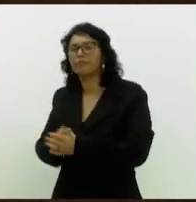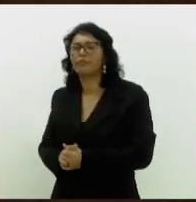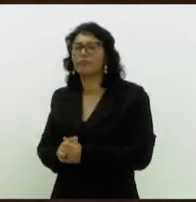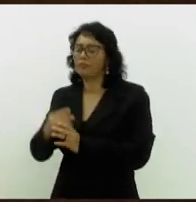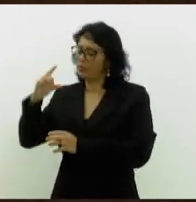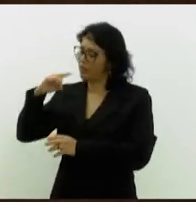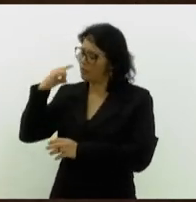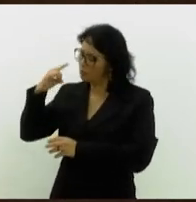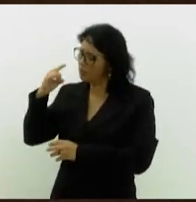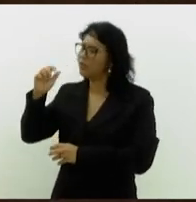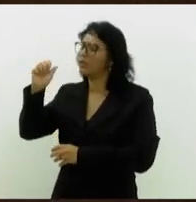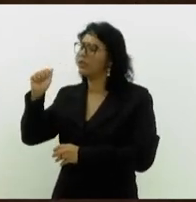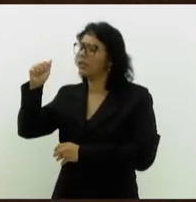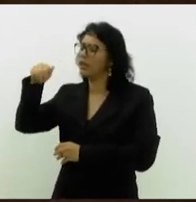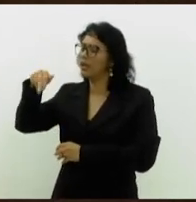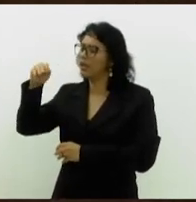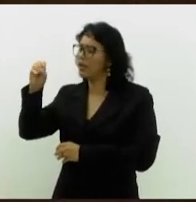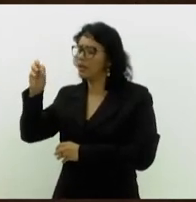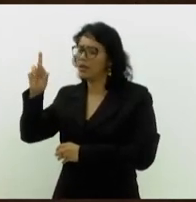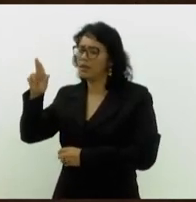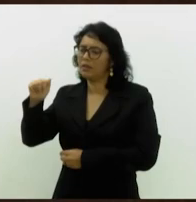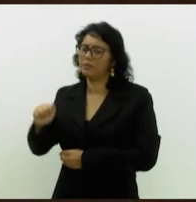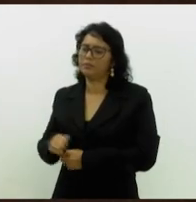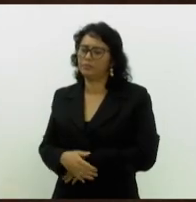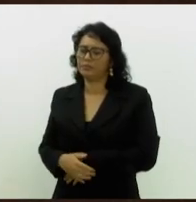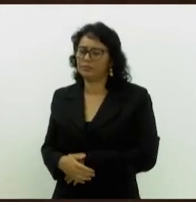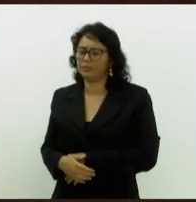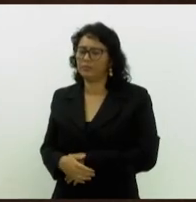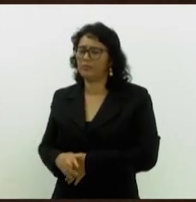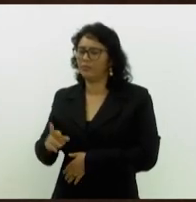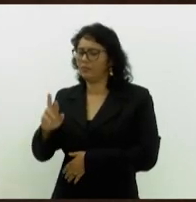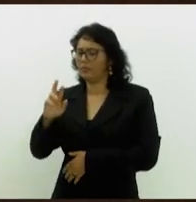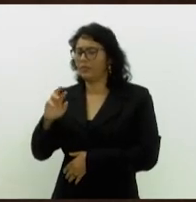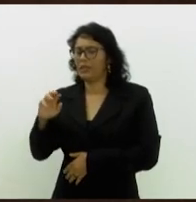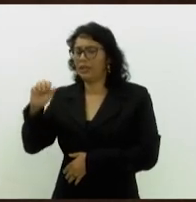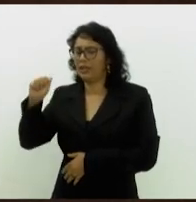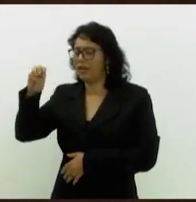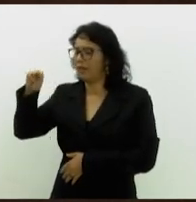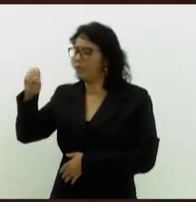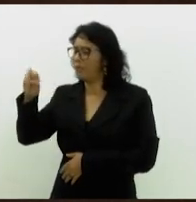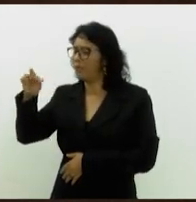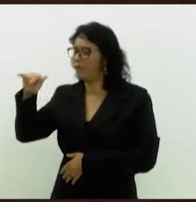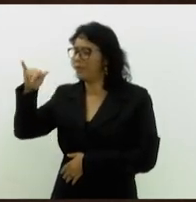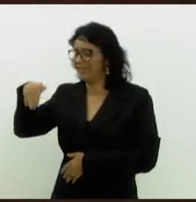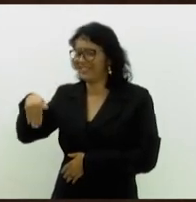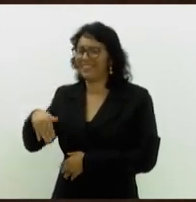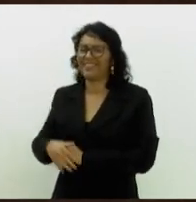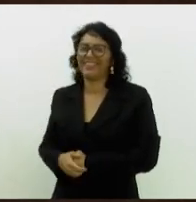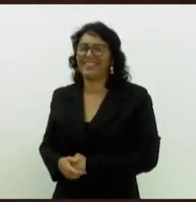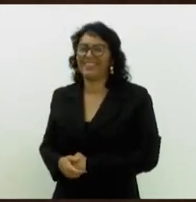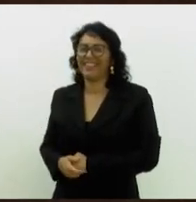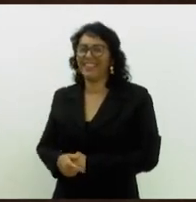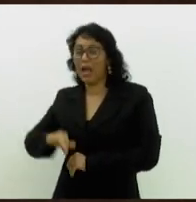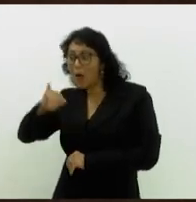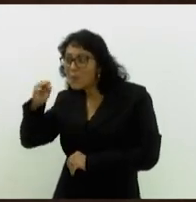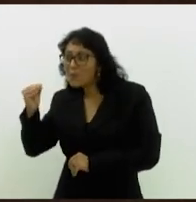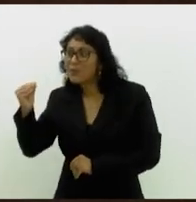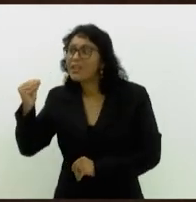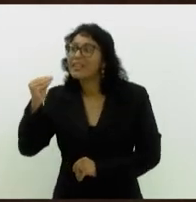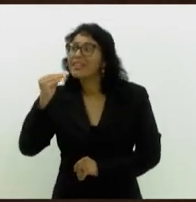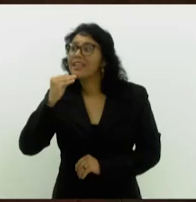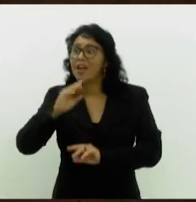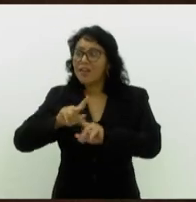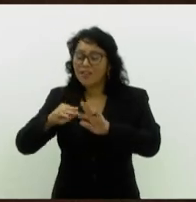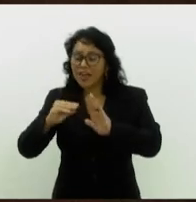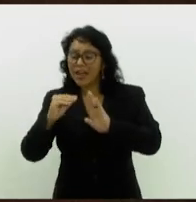deputada amm e todos os membros da ccj e aproveitaram várias emendas e